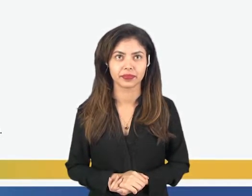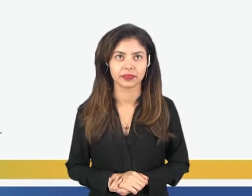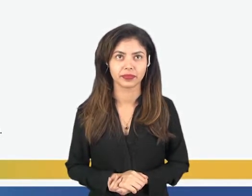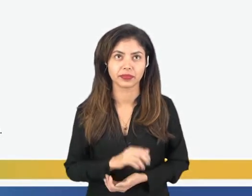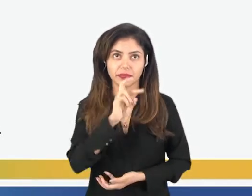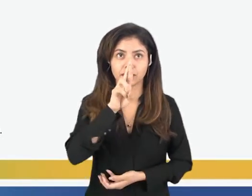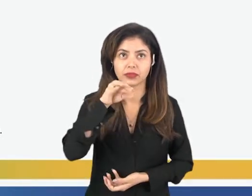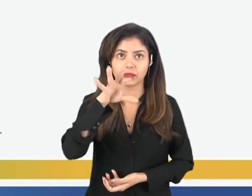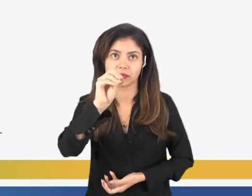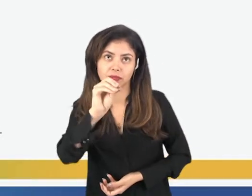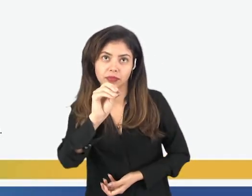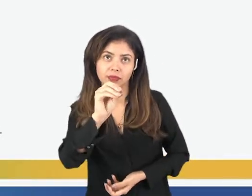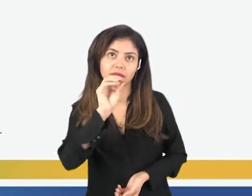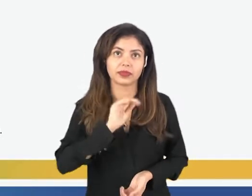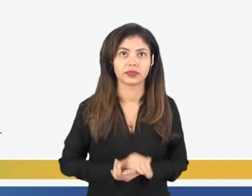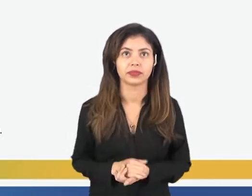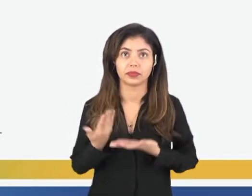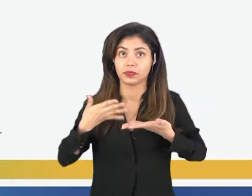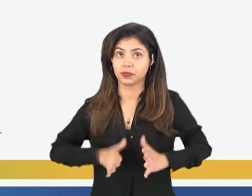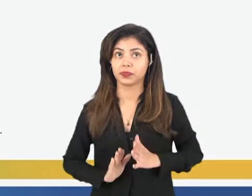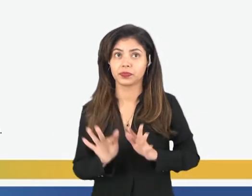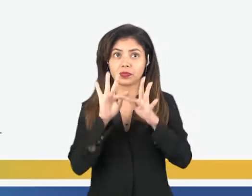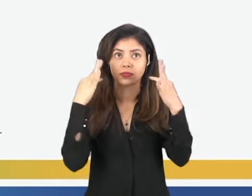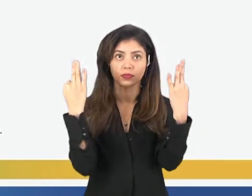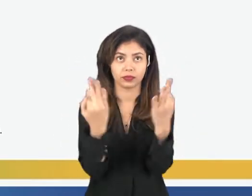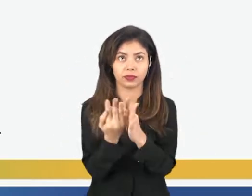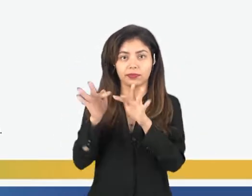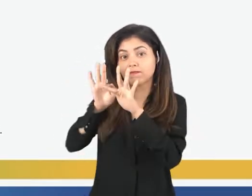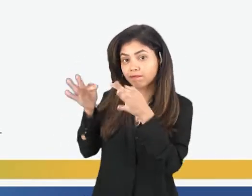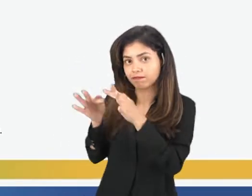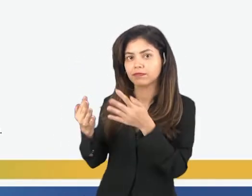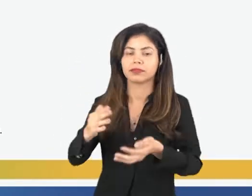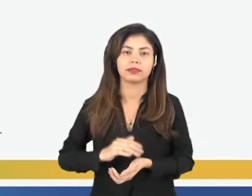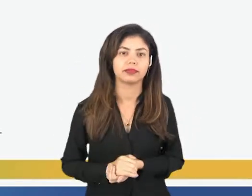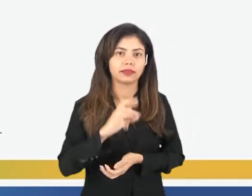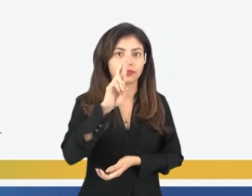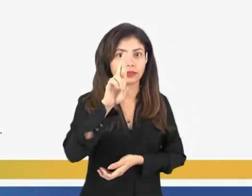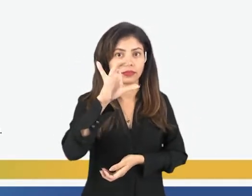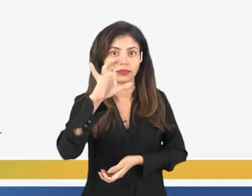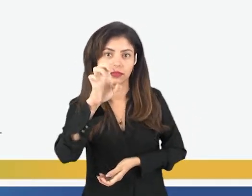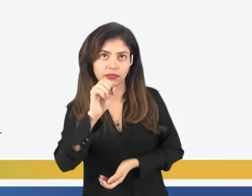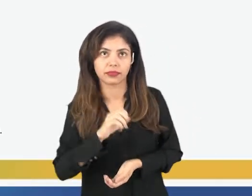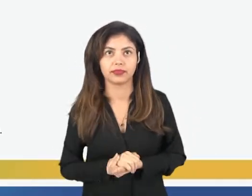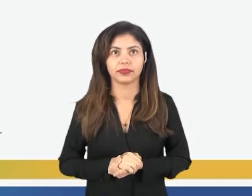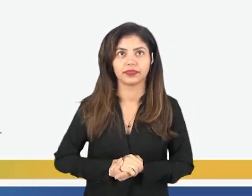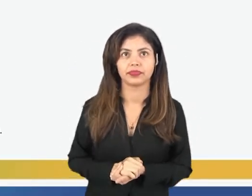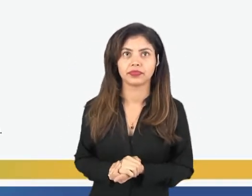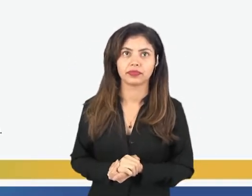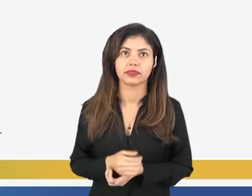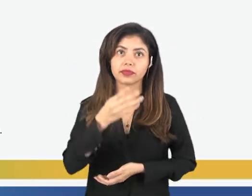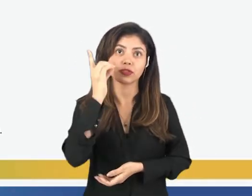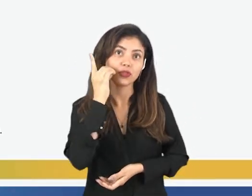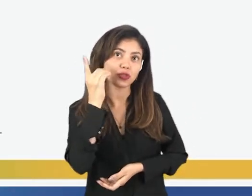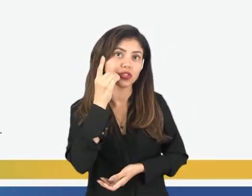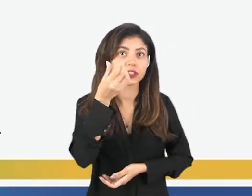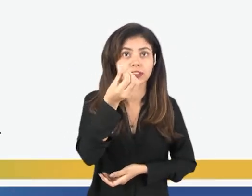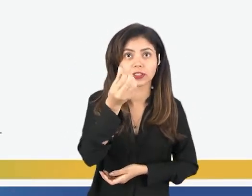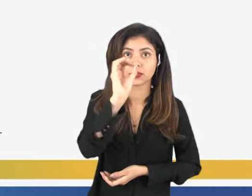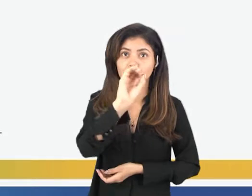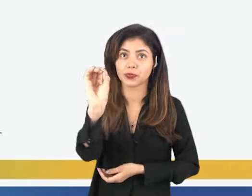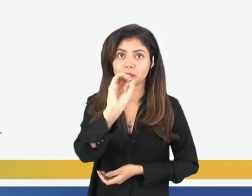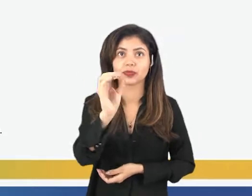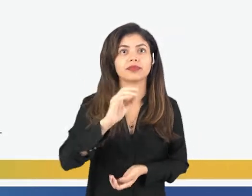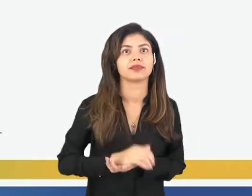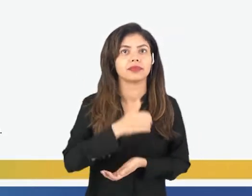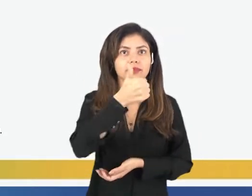Romero Francisco da Silva Brito nasceu em uma família simples em Recife, Pernambuco, no dia 6 de outubro de